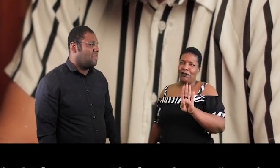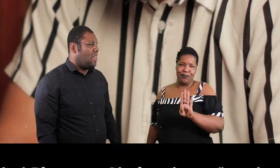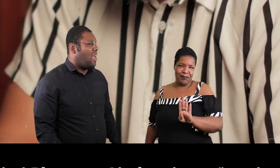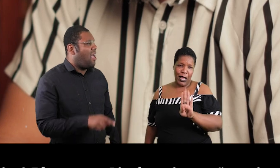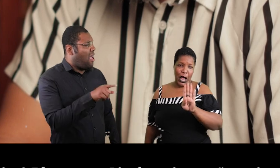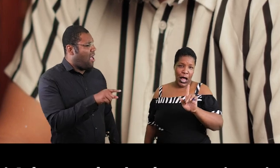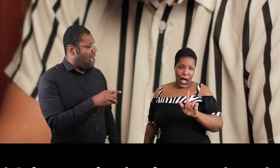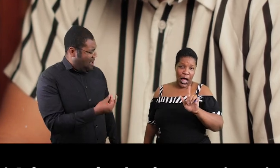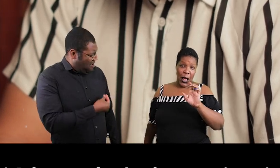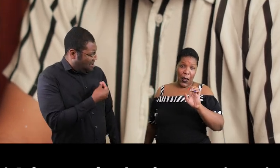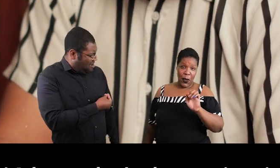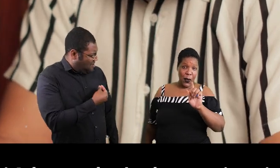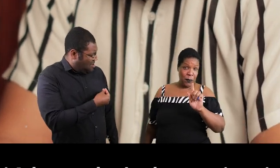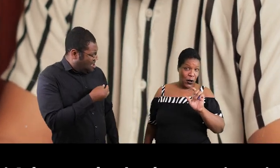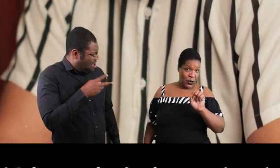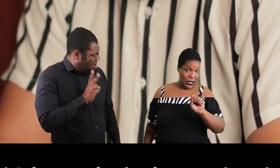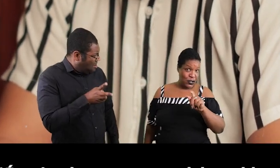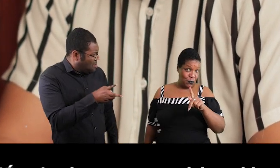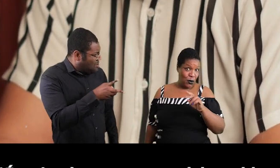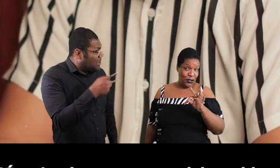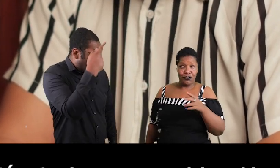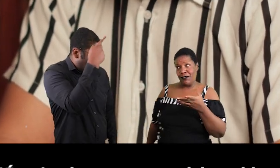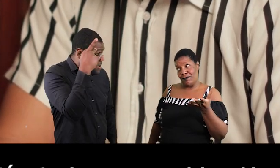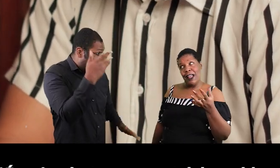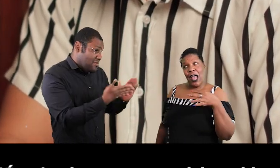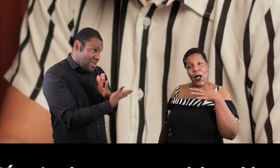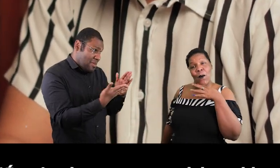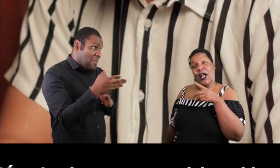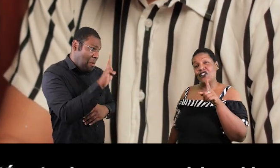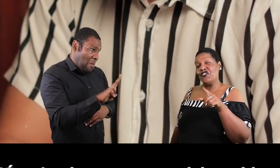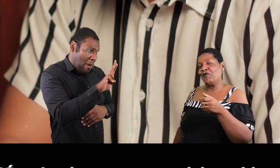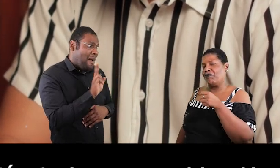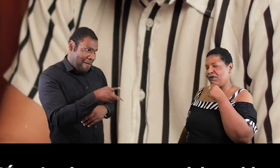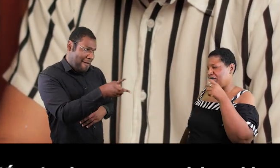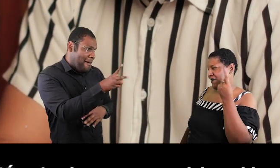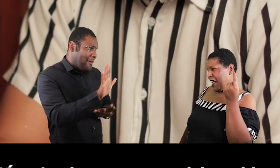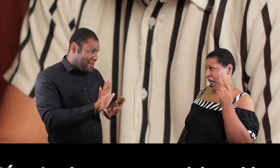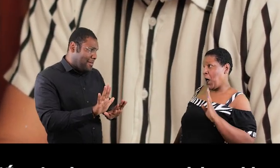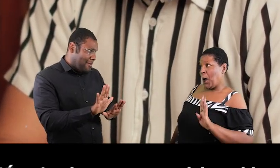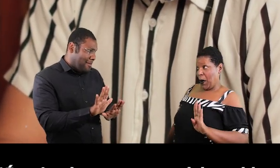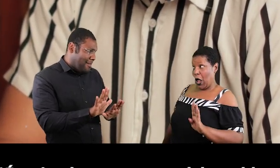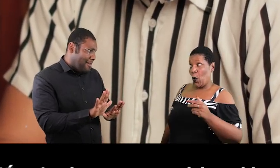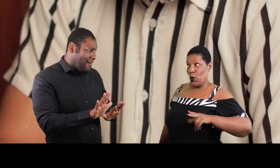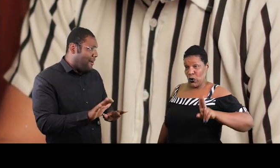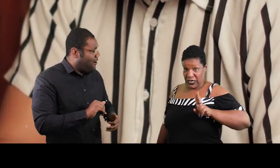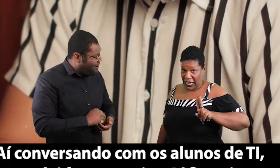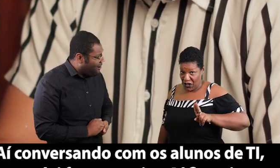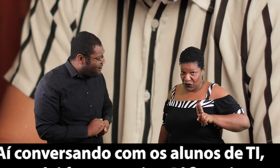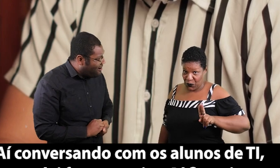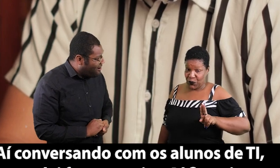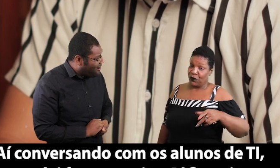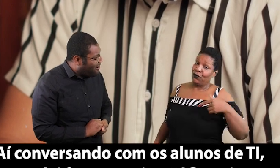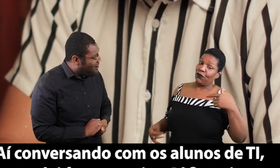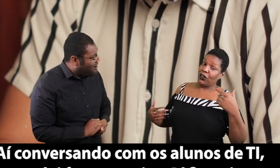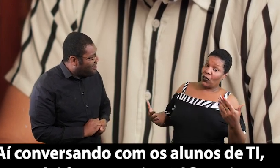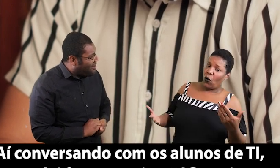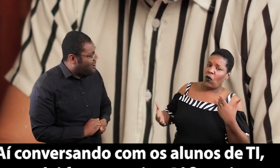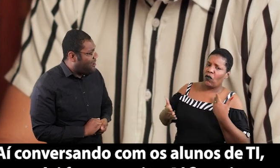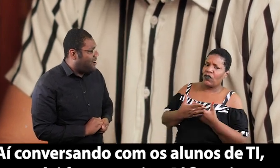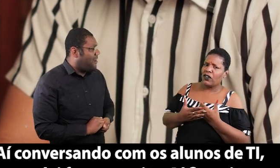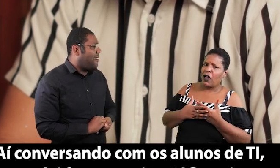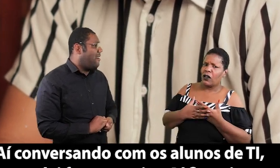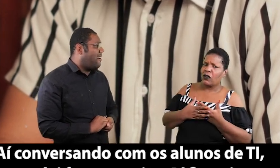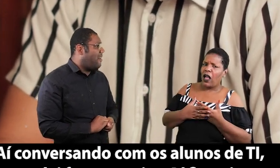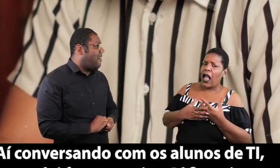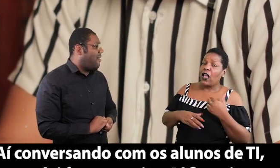ainda existe, Sim. não existe? Acho que alguém deve usar isso aí. É, aí eu botava na história desse Blogspot. Aí, conversando com os alunos de TI,